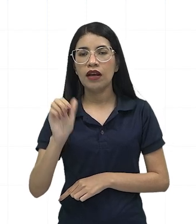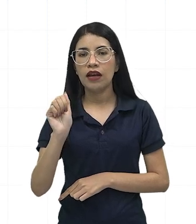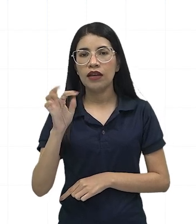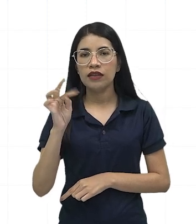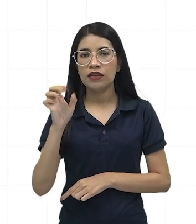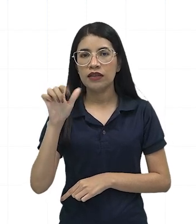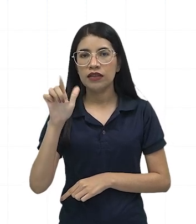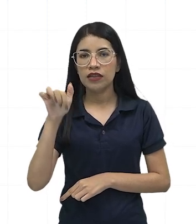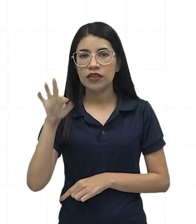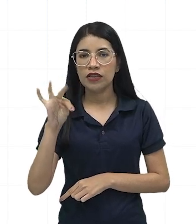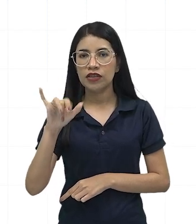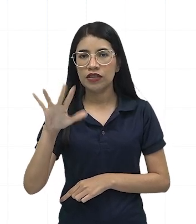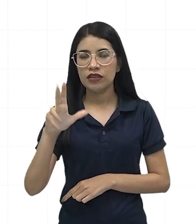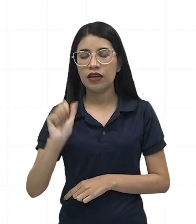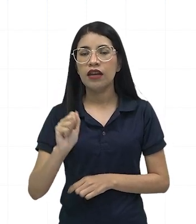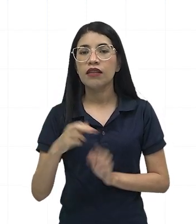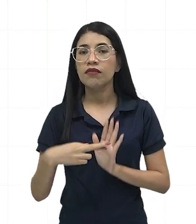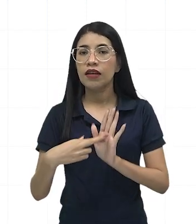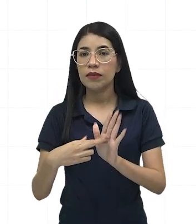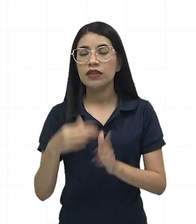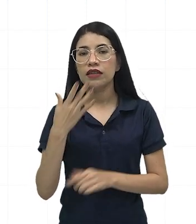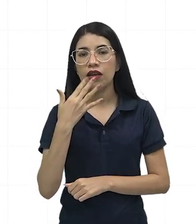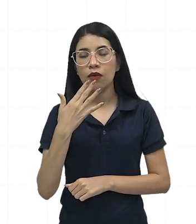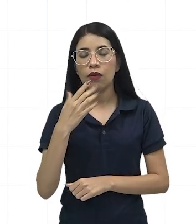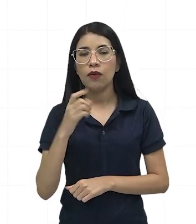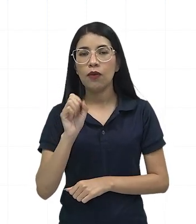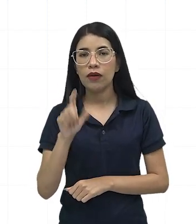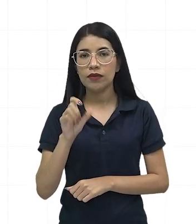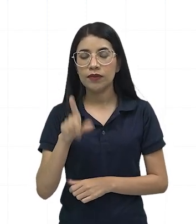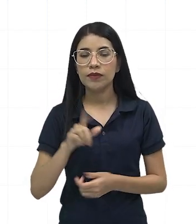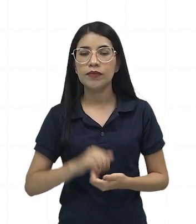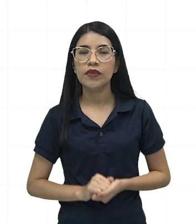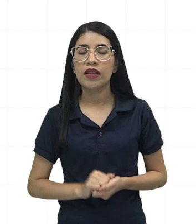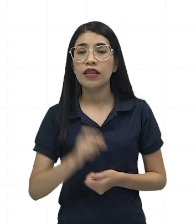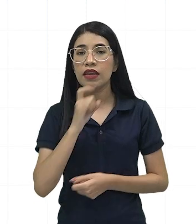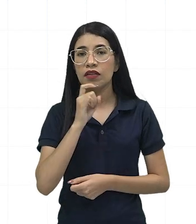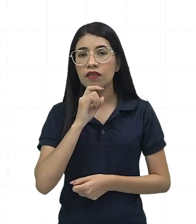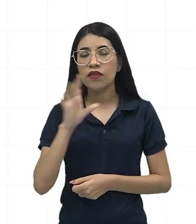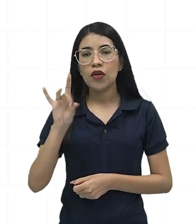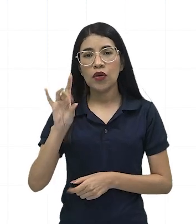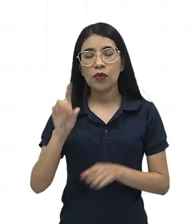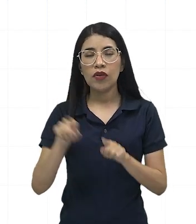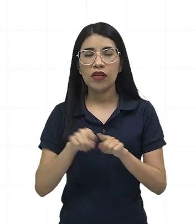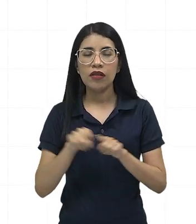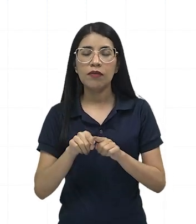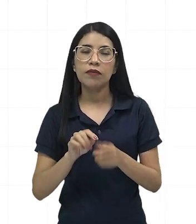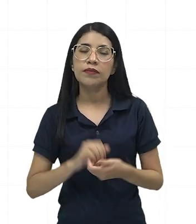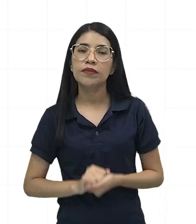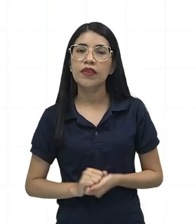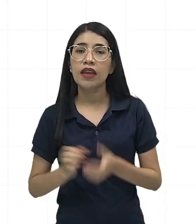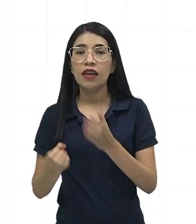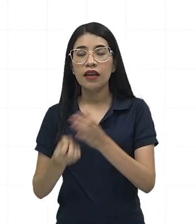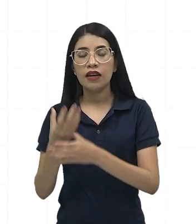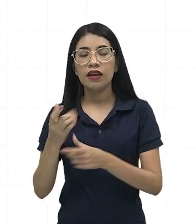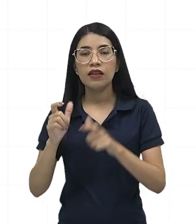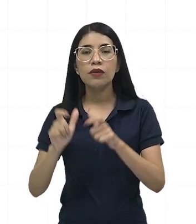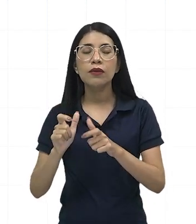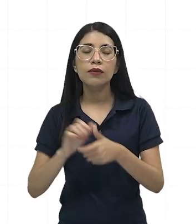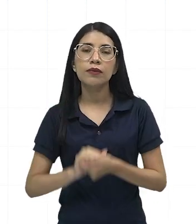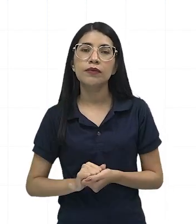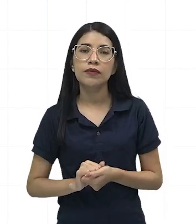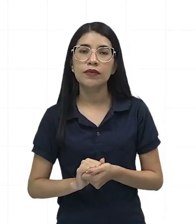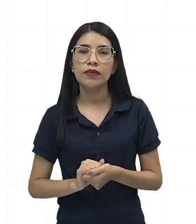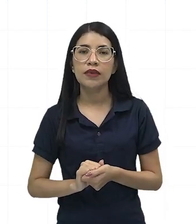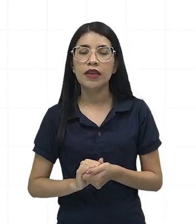representada em azul. Ela é fria e úmida, forma-se nas porções do Oceano Atlântico próximas